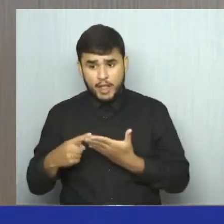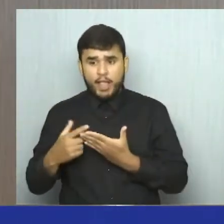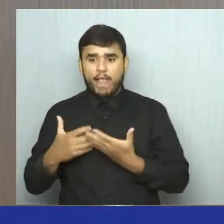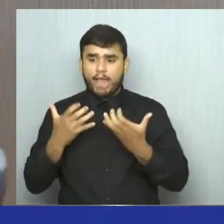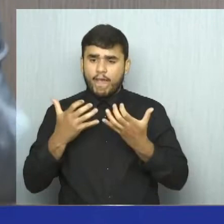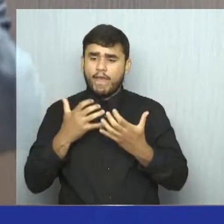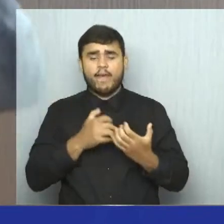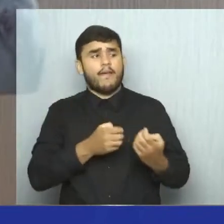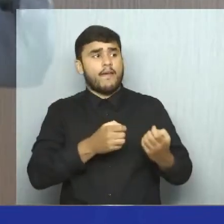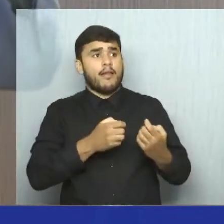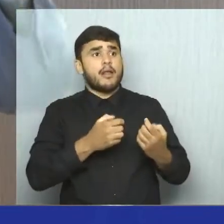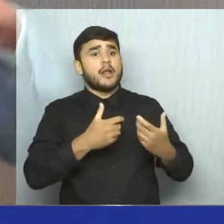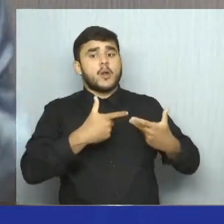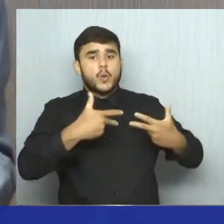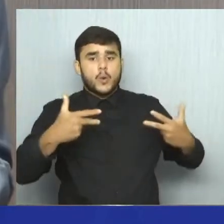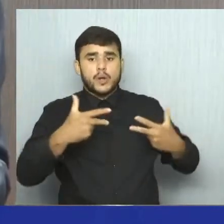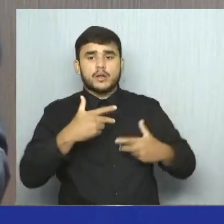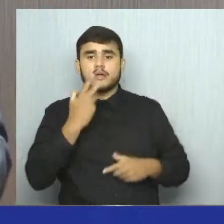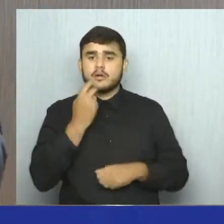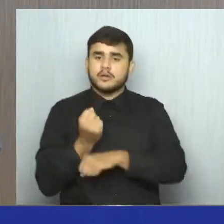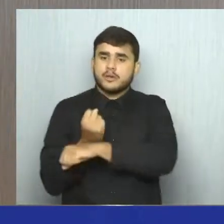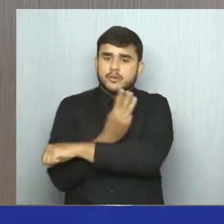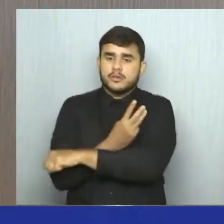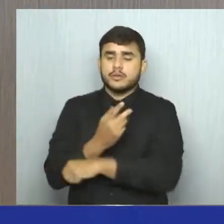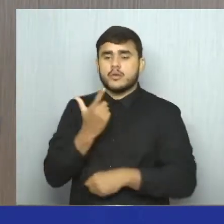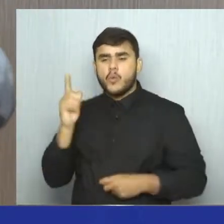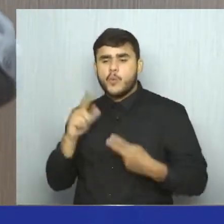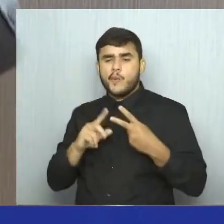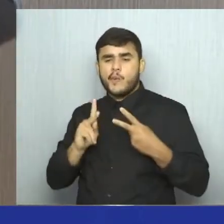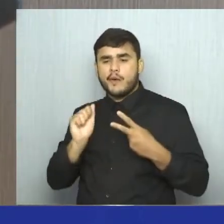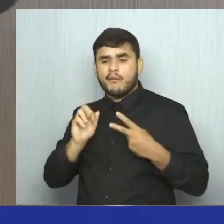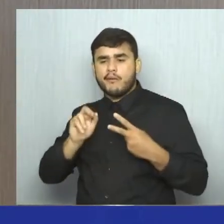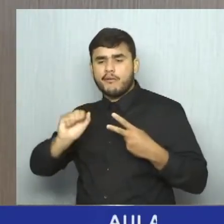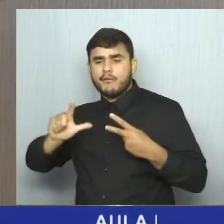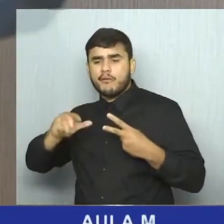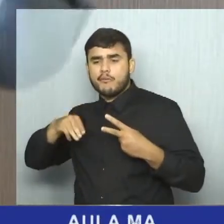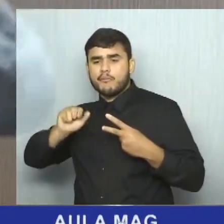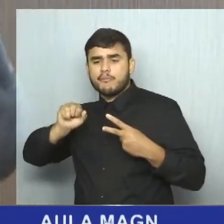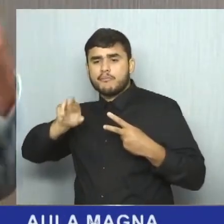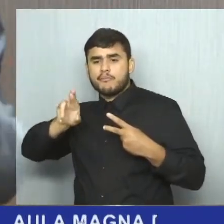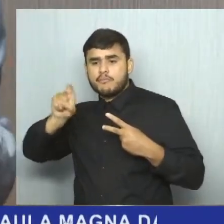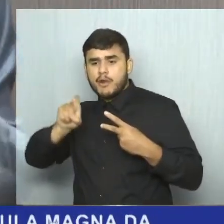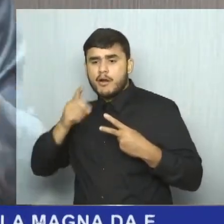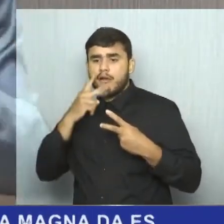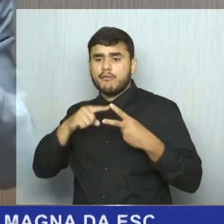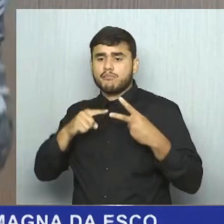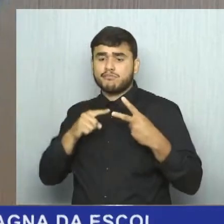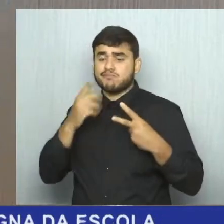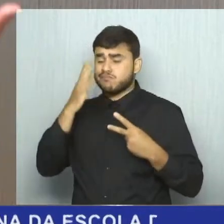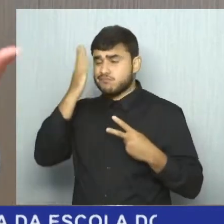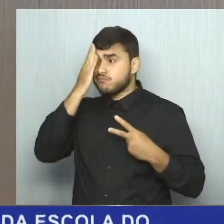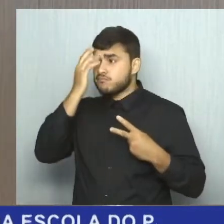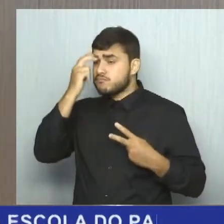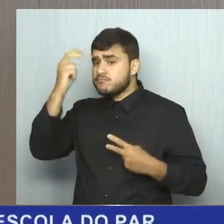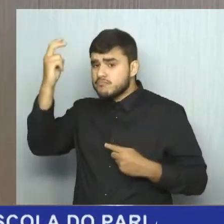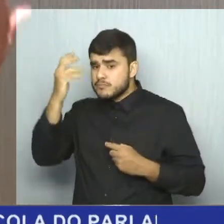muitos sociólogos, Max Weber por um lado, Karl Marx por outro, não é? Enfim, muitos